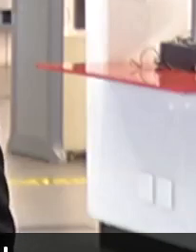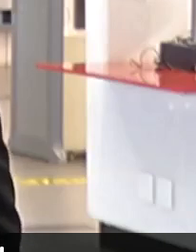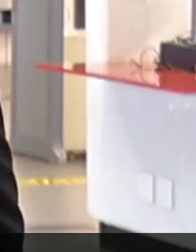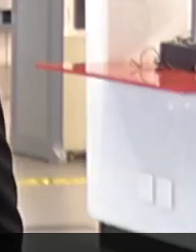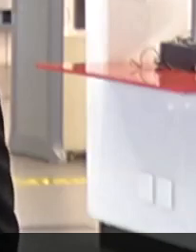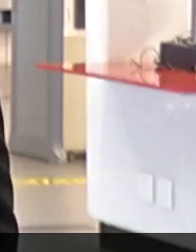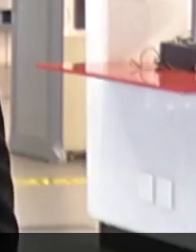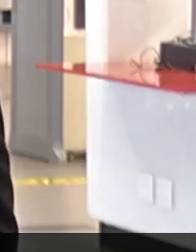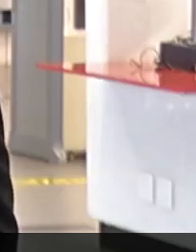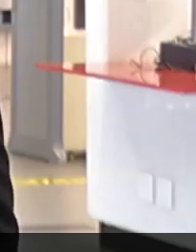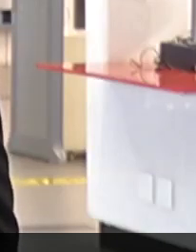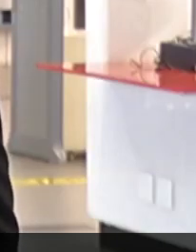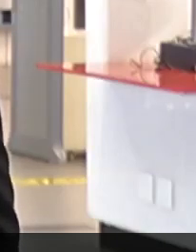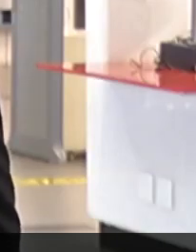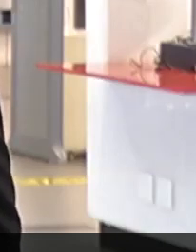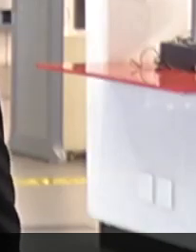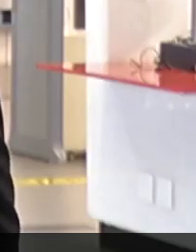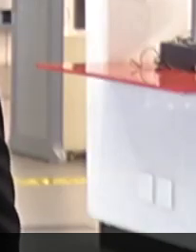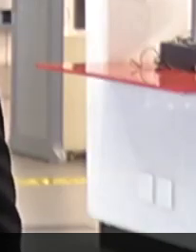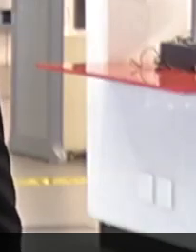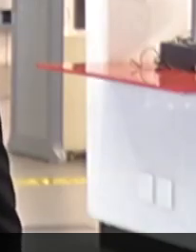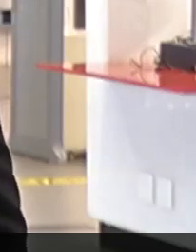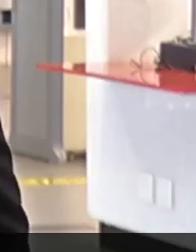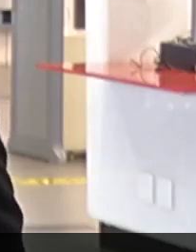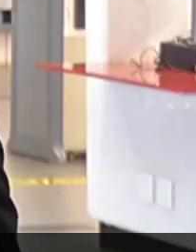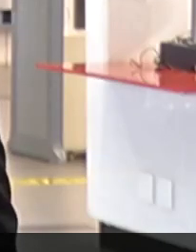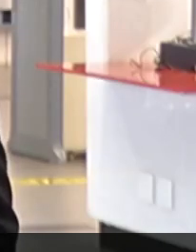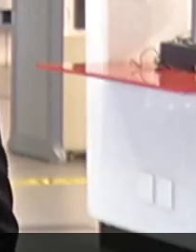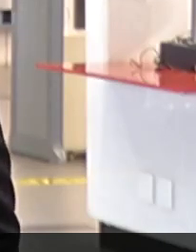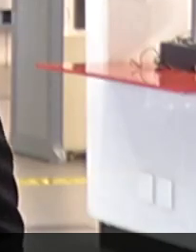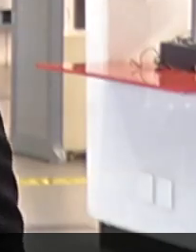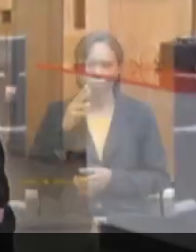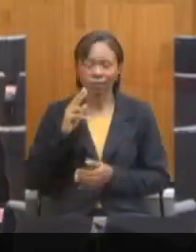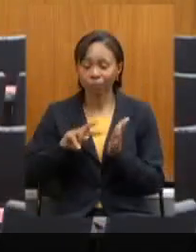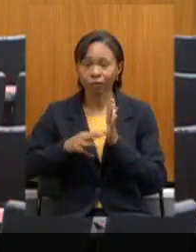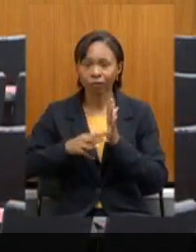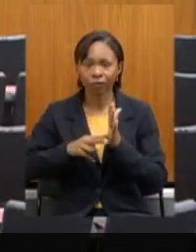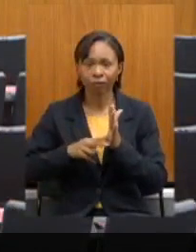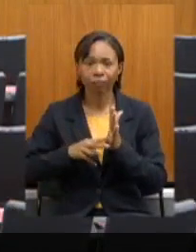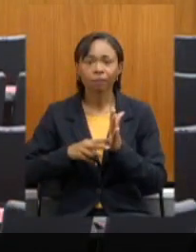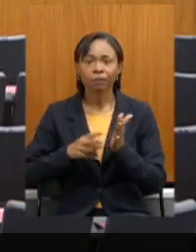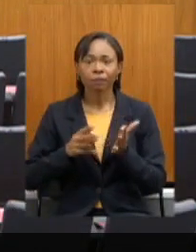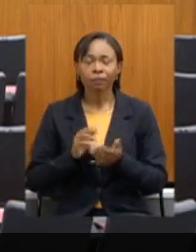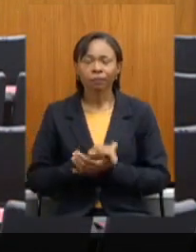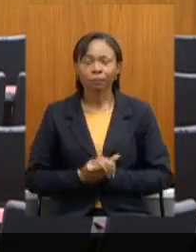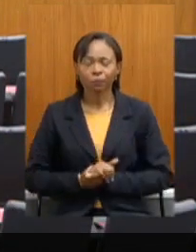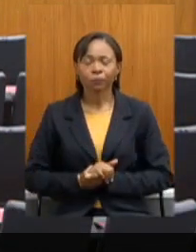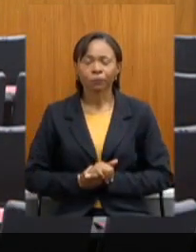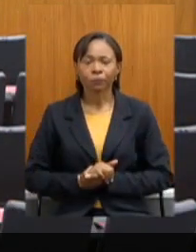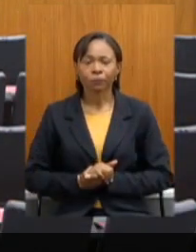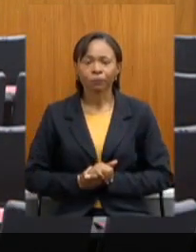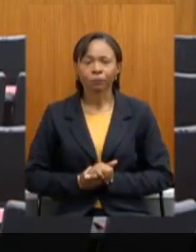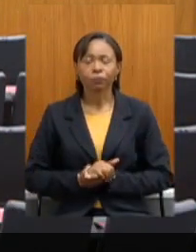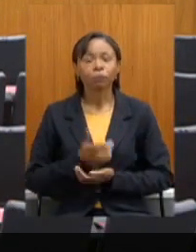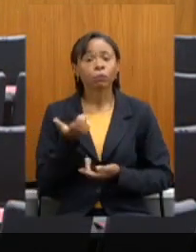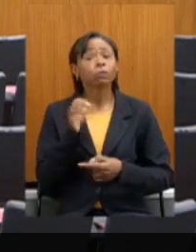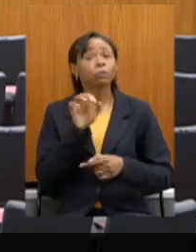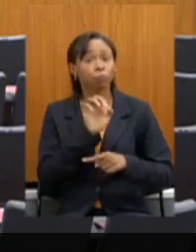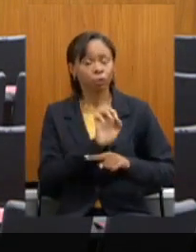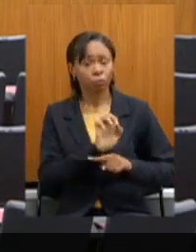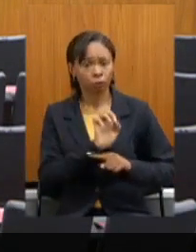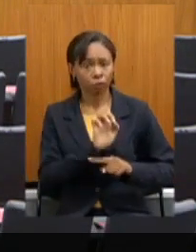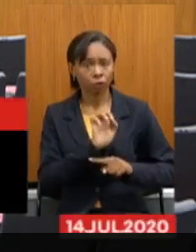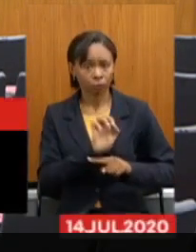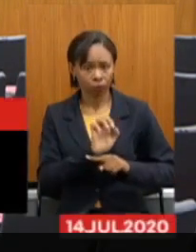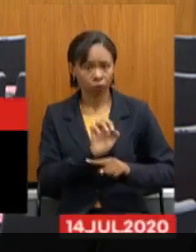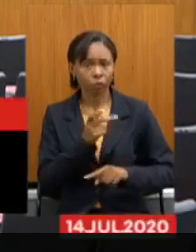que 9 sindicatos falem nesse seminário. Vamos acompanhar. Estaduais e recolher